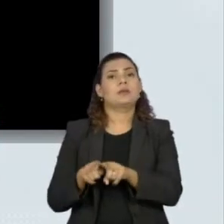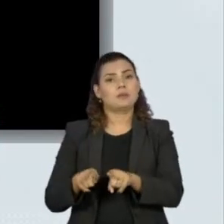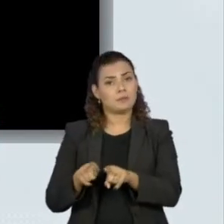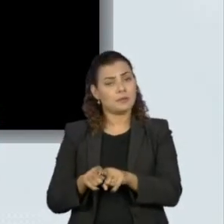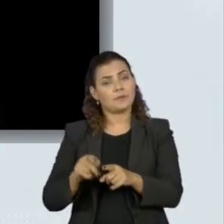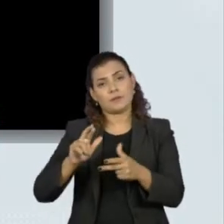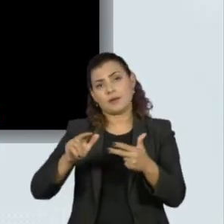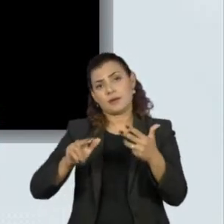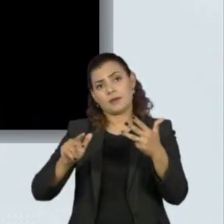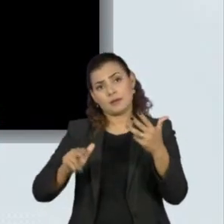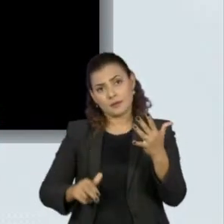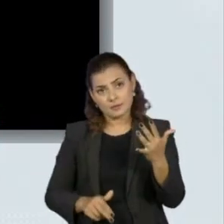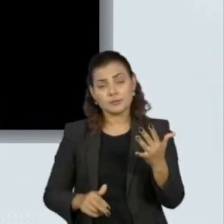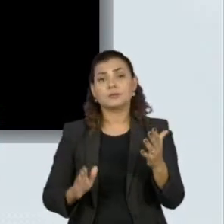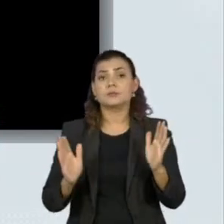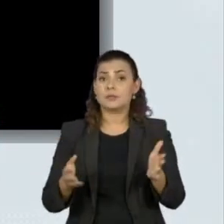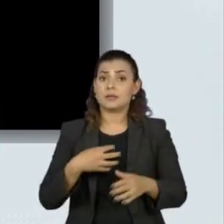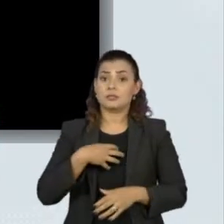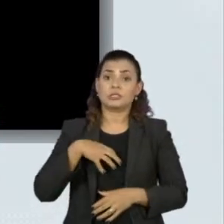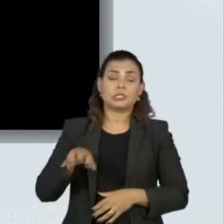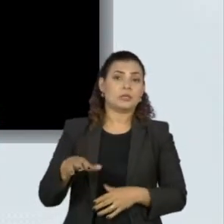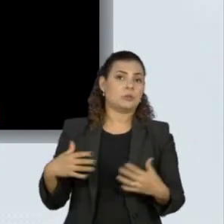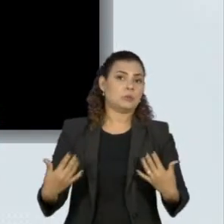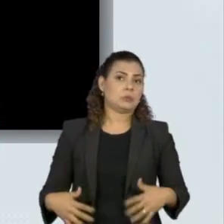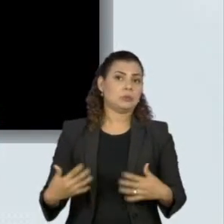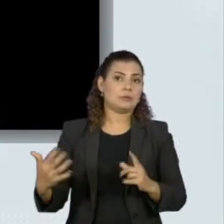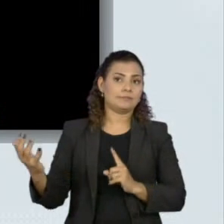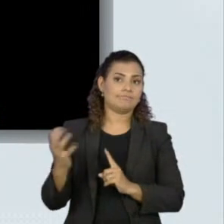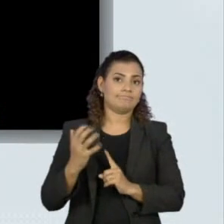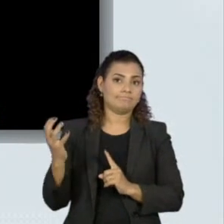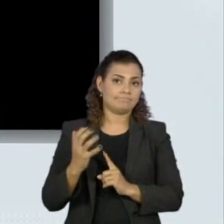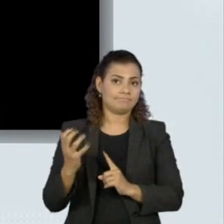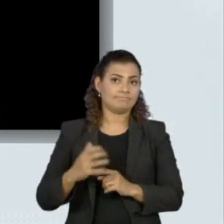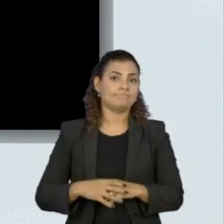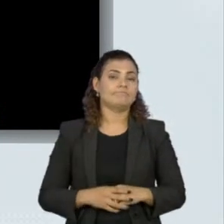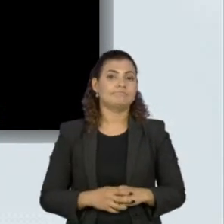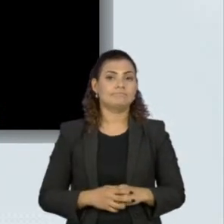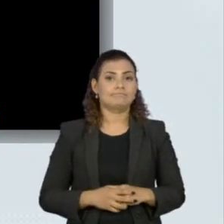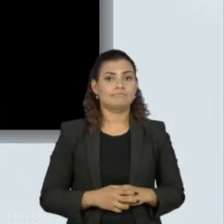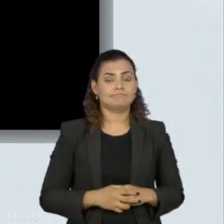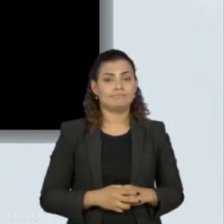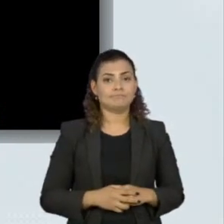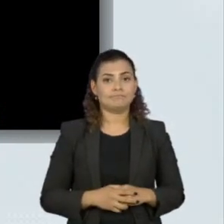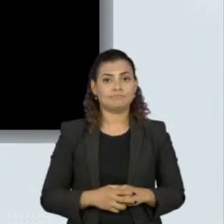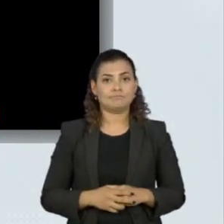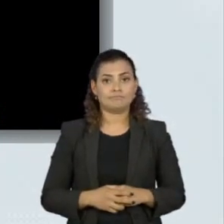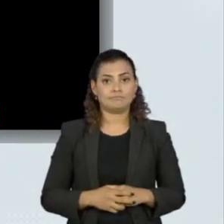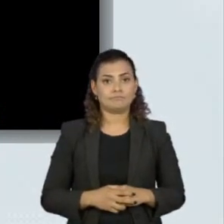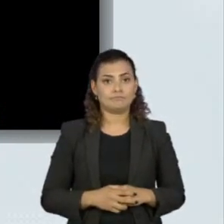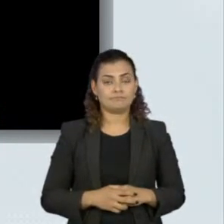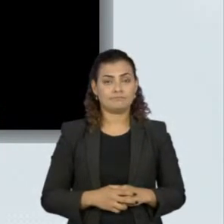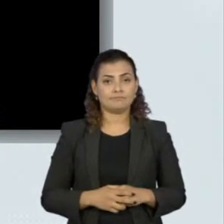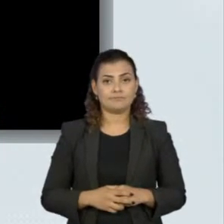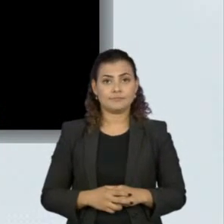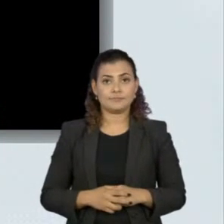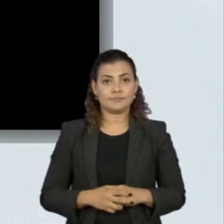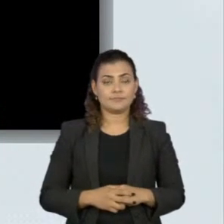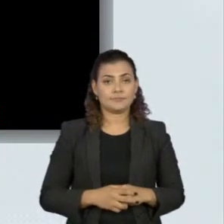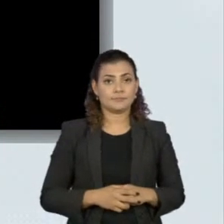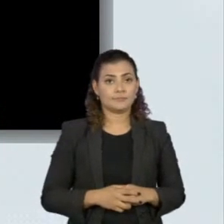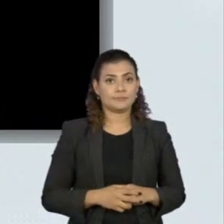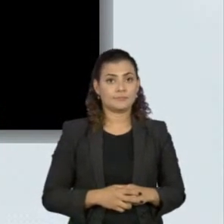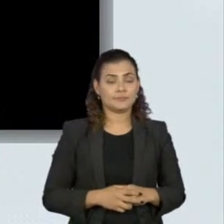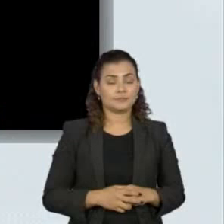etc., que têm sido, de alguma forma, afastadas pela pressão da pandemia. Seguinte slide, por favor.